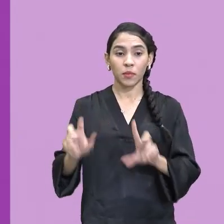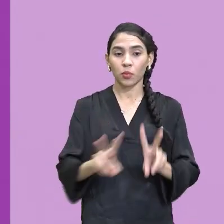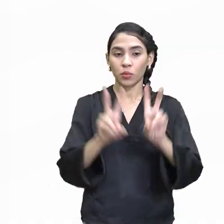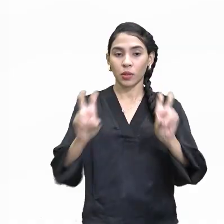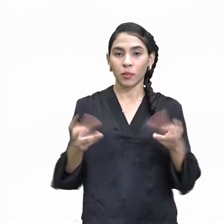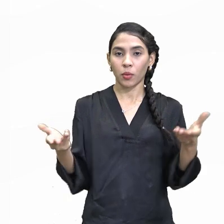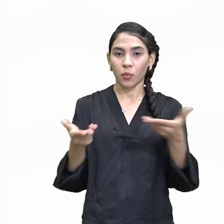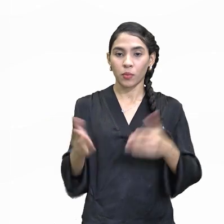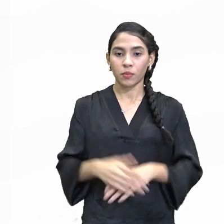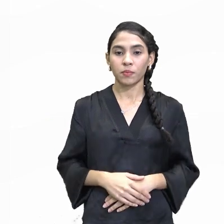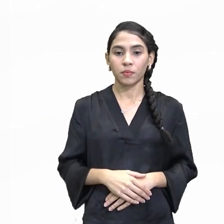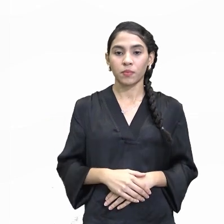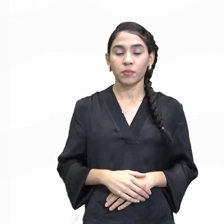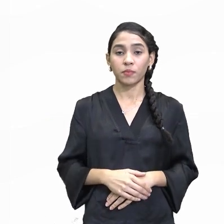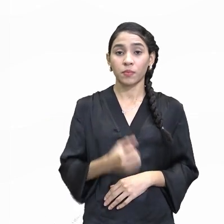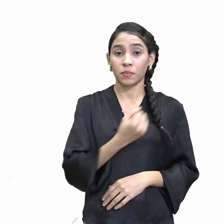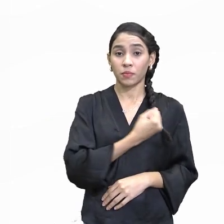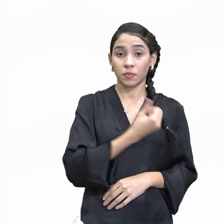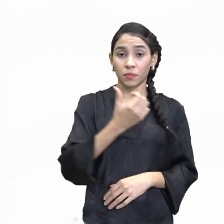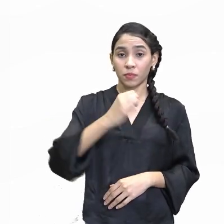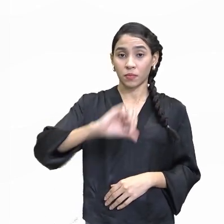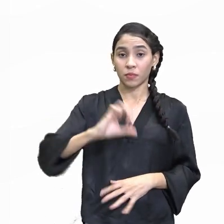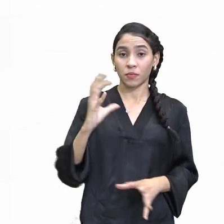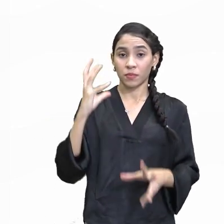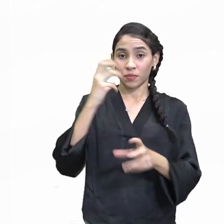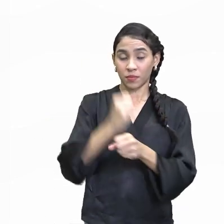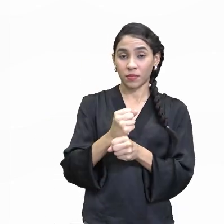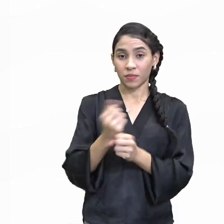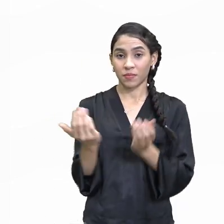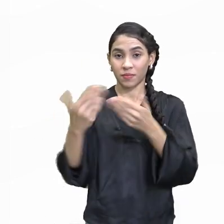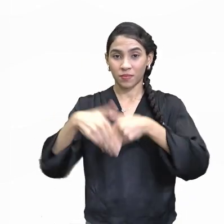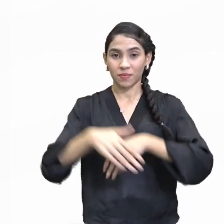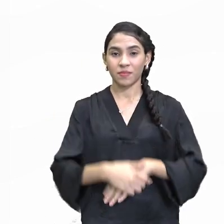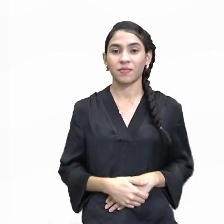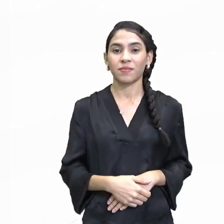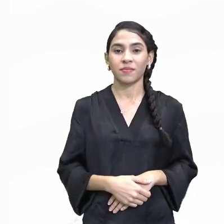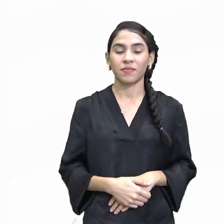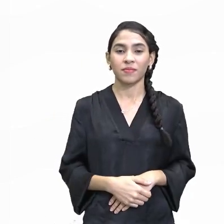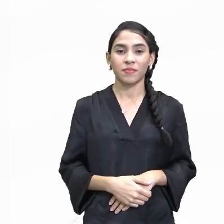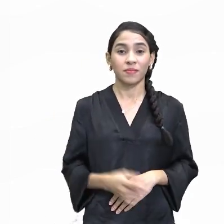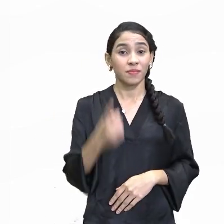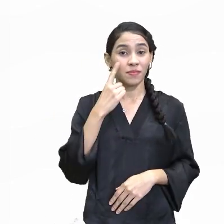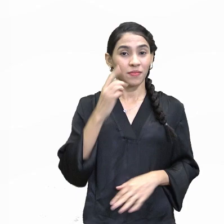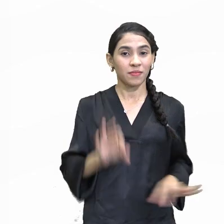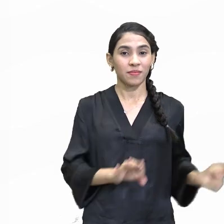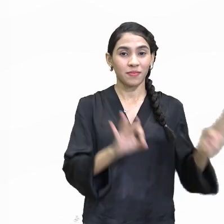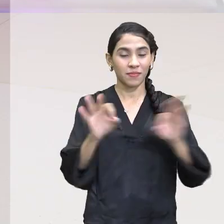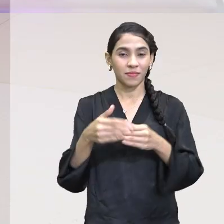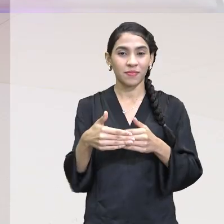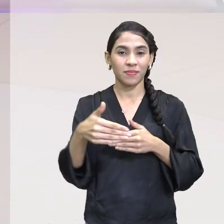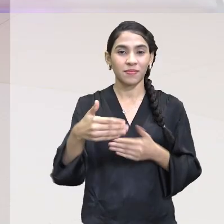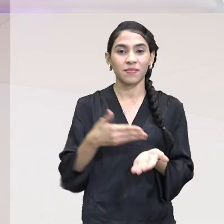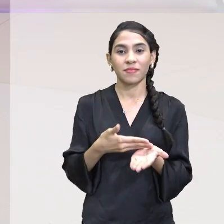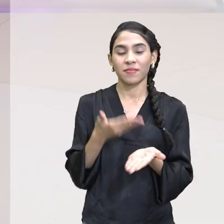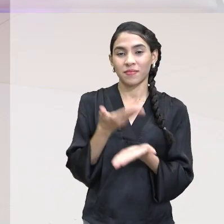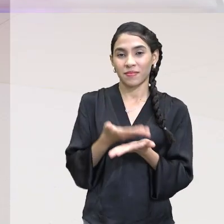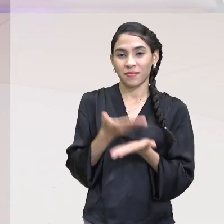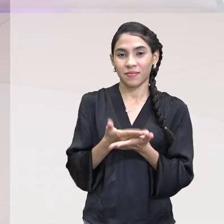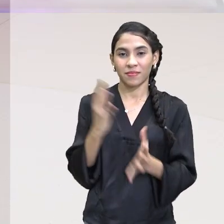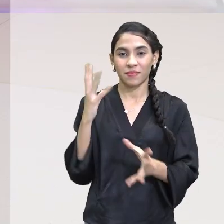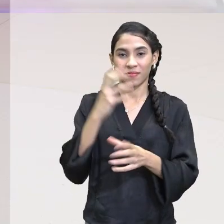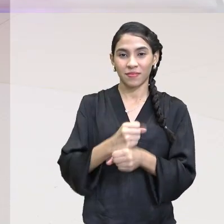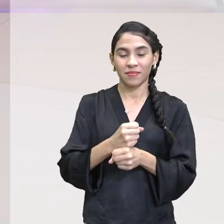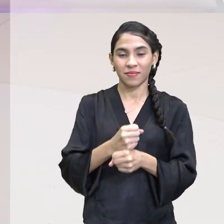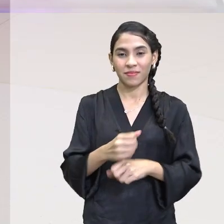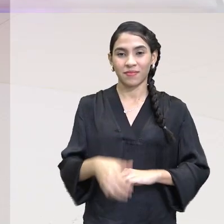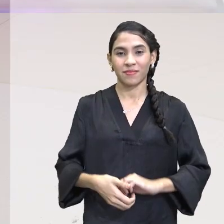título de hoje. Aula 9, revisão e avaliação. Vamos então iniciar aí essa